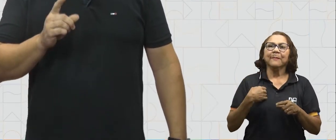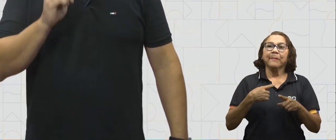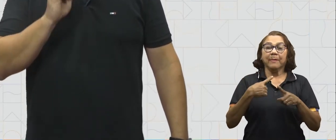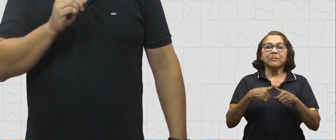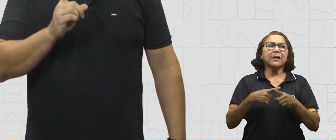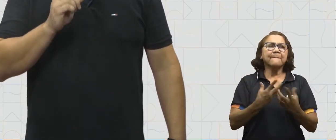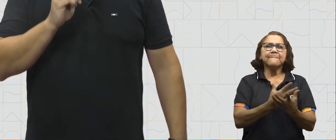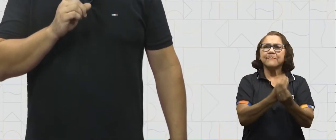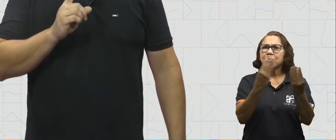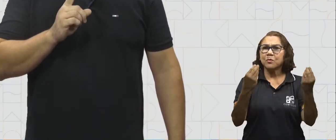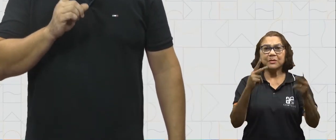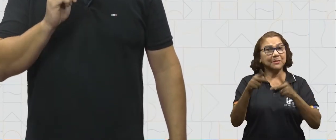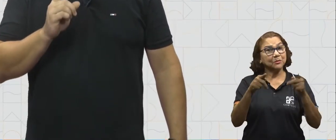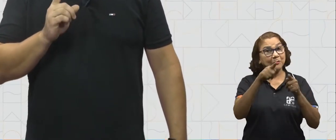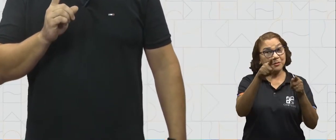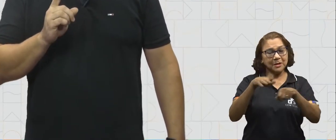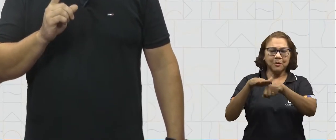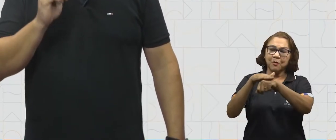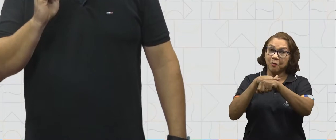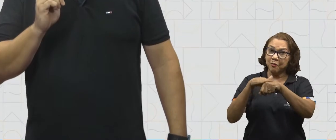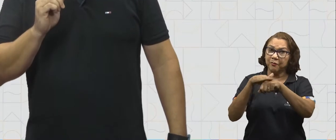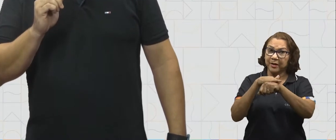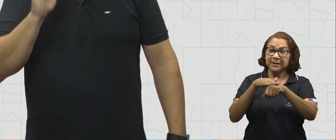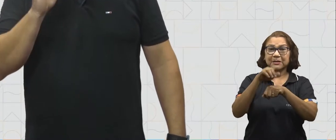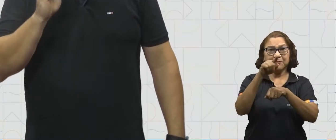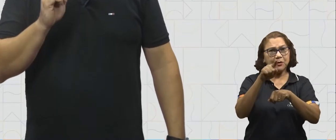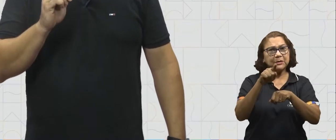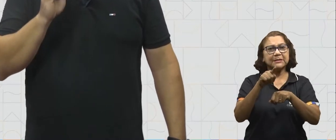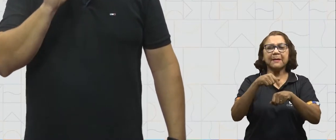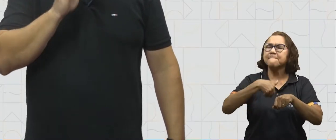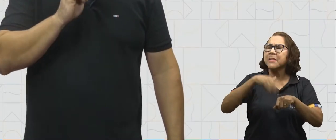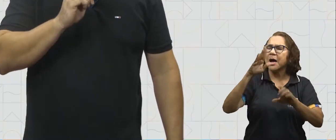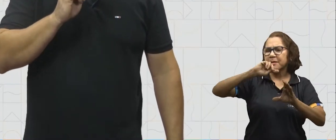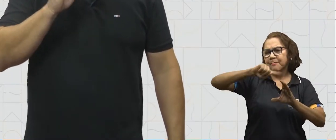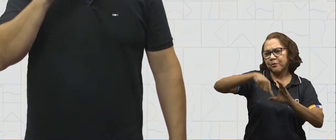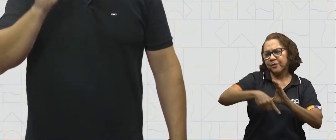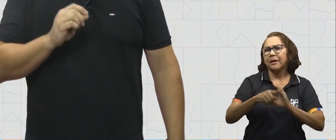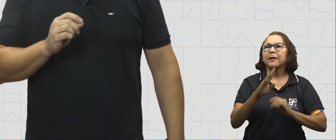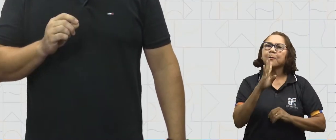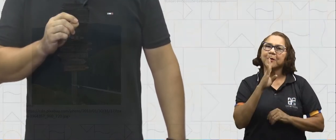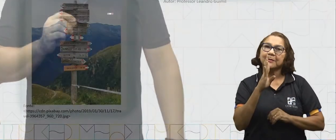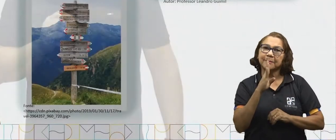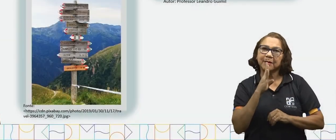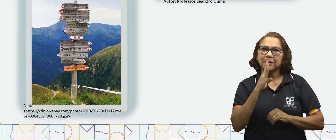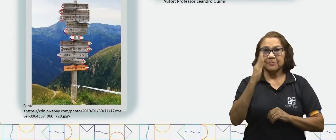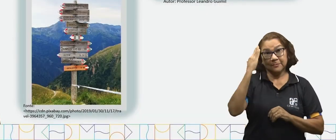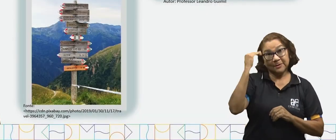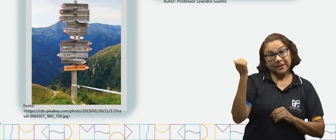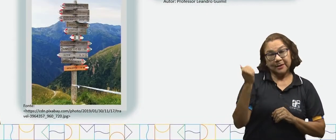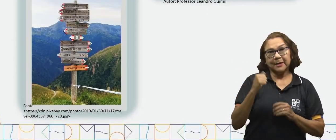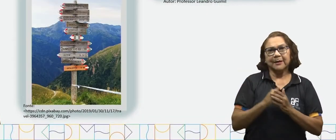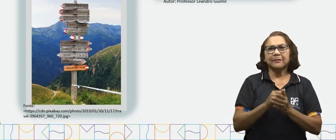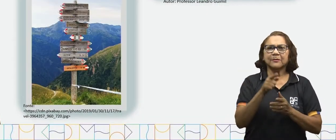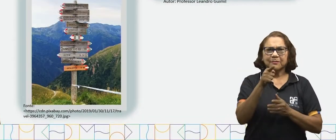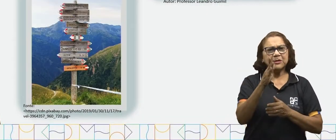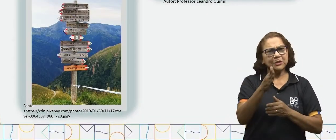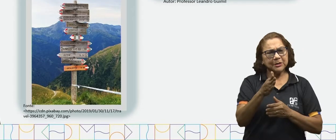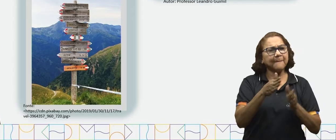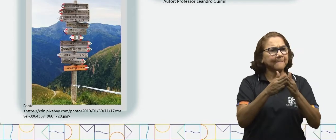Pois, quanto mais pessoas você conversar, mais coisas legais sobre a sua região você aprenderá. Certamente